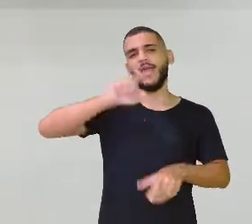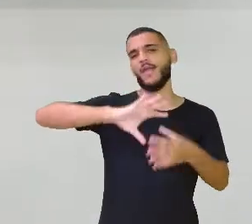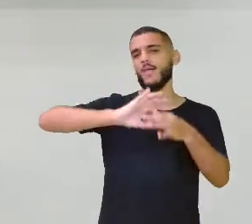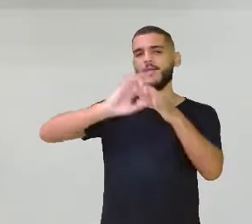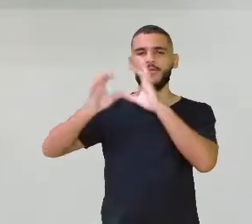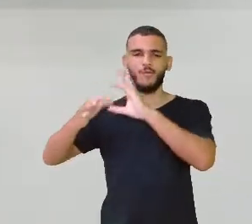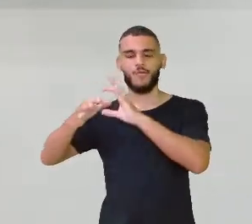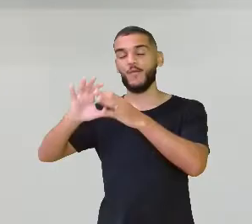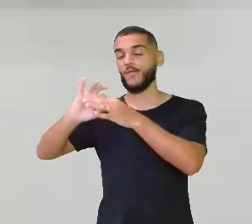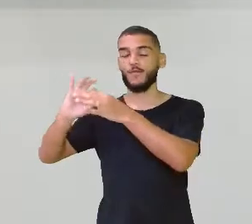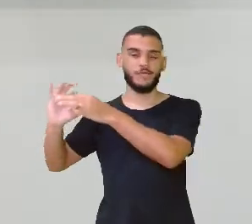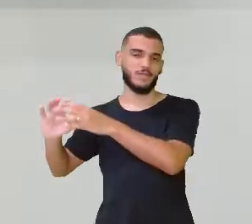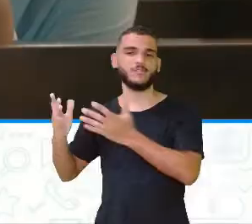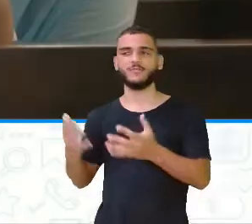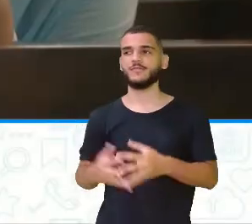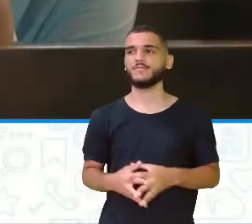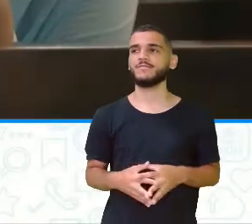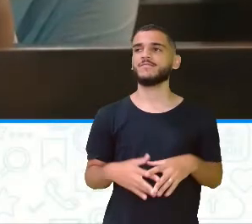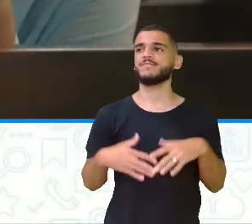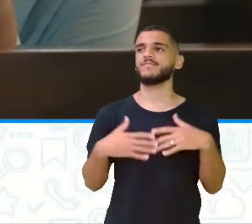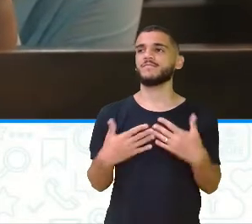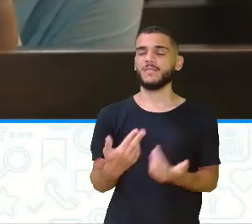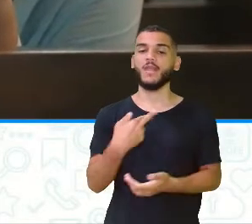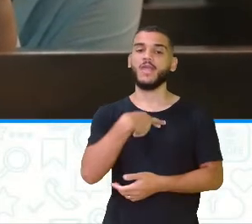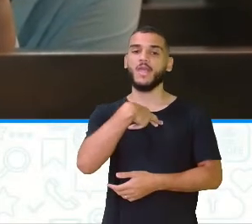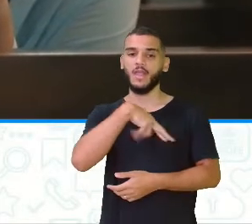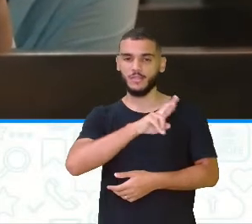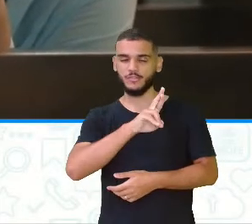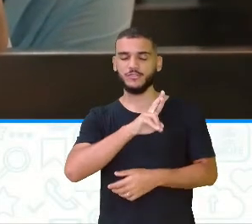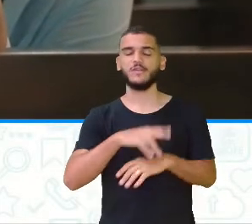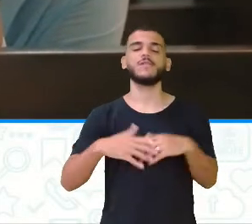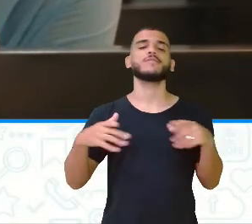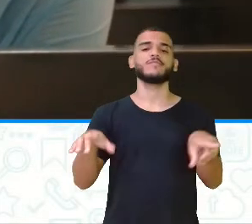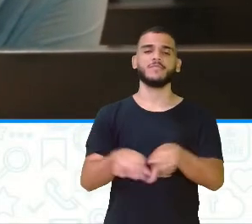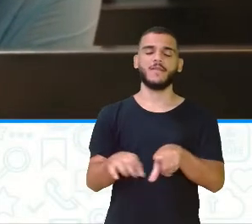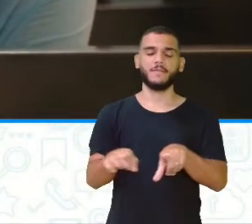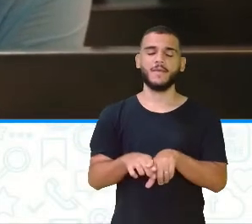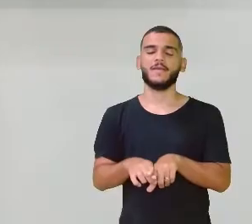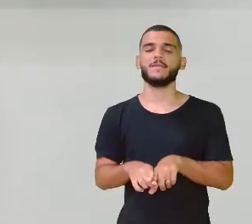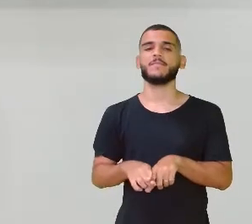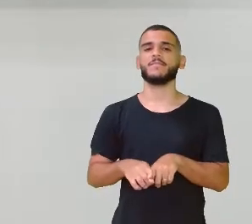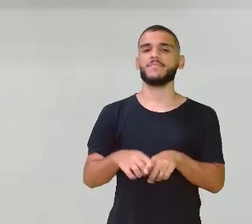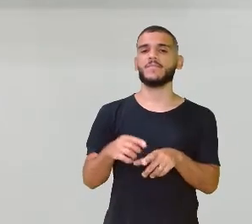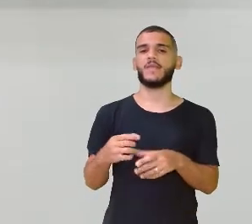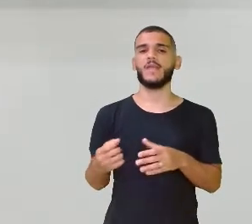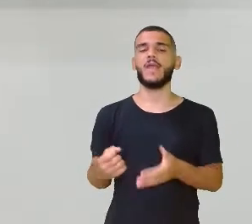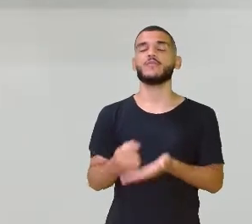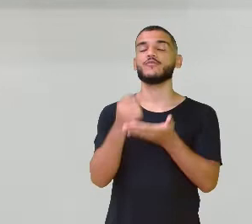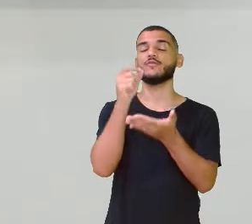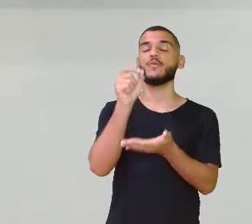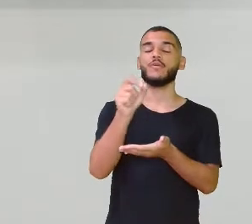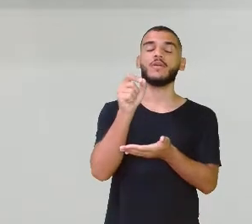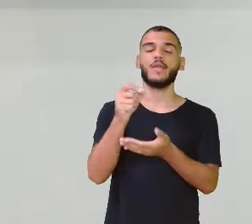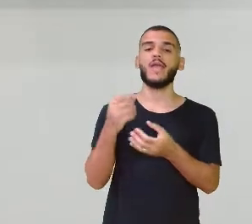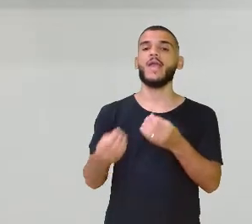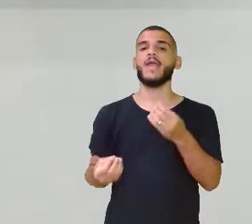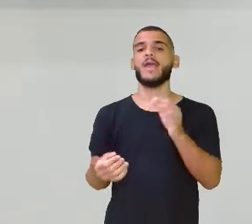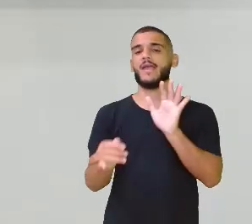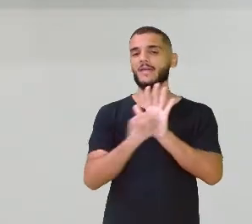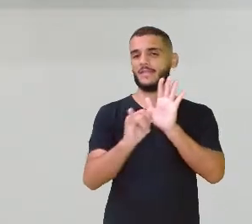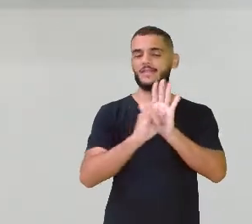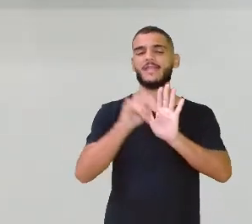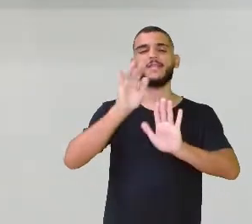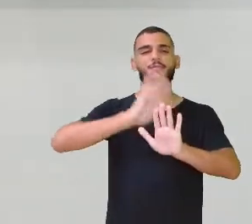vive. Outra coisa também que eu trouxe aqui, ó, a religião. A religião também ajuda a formar a nossa identidade. E